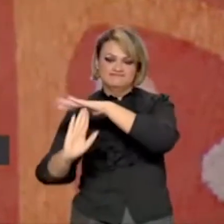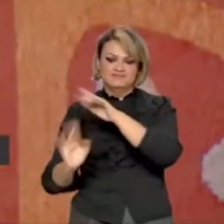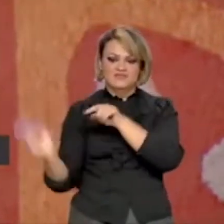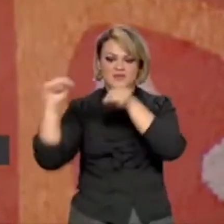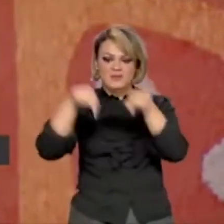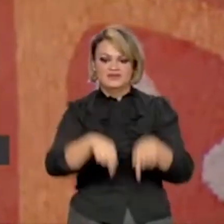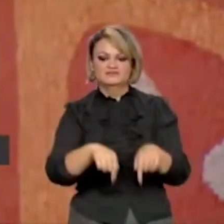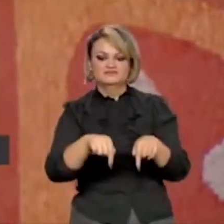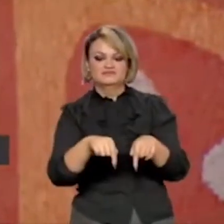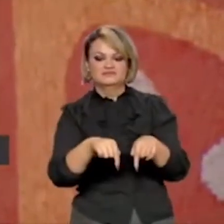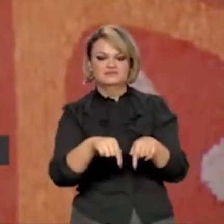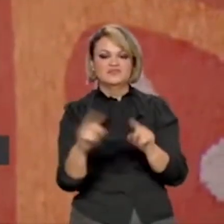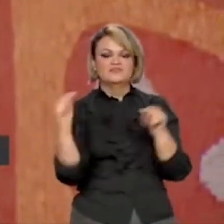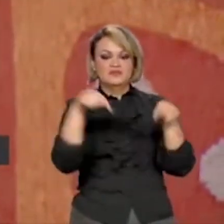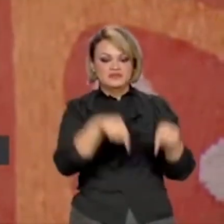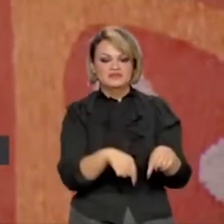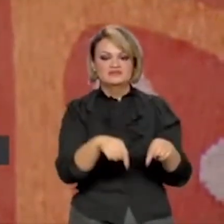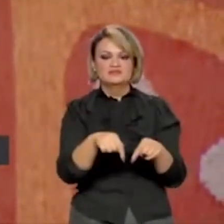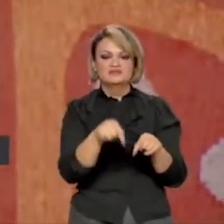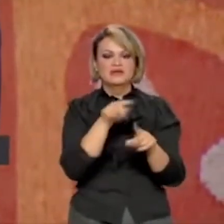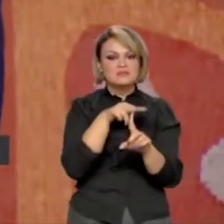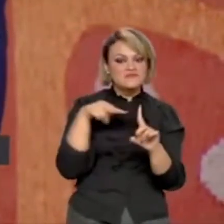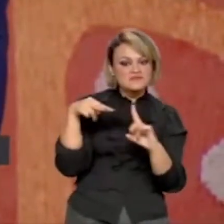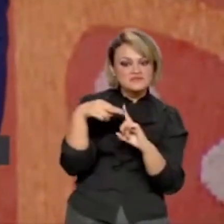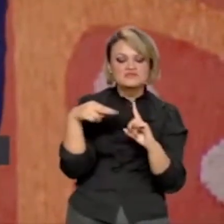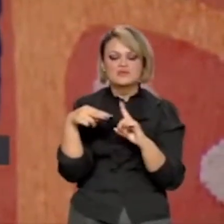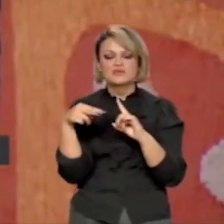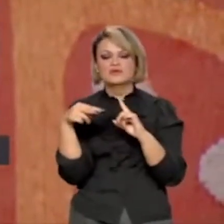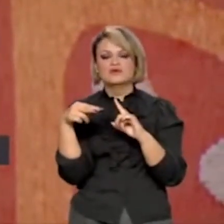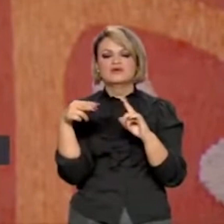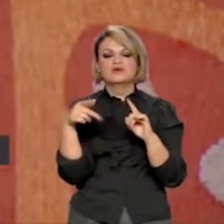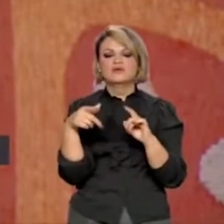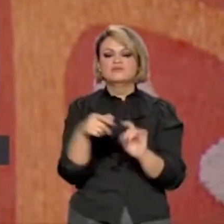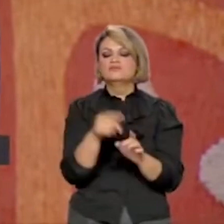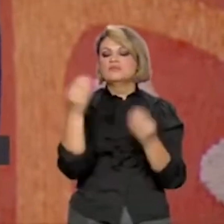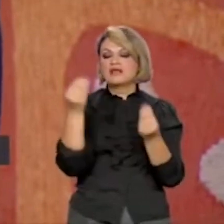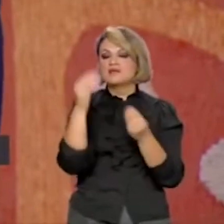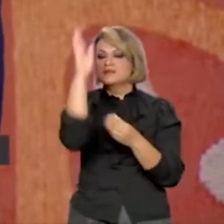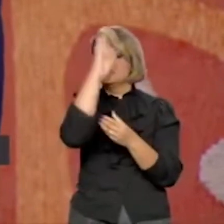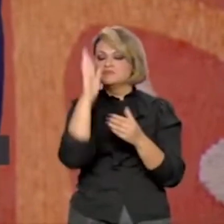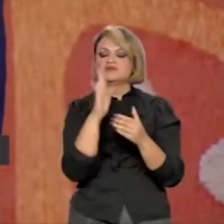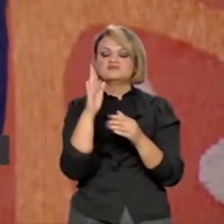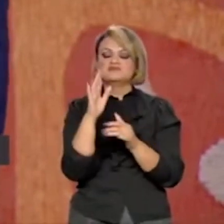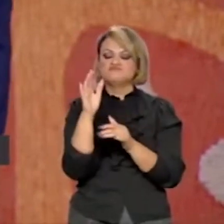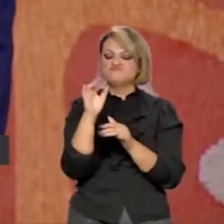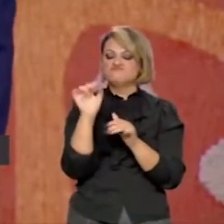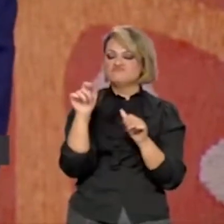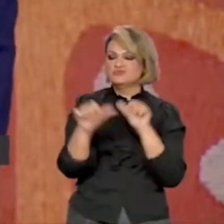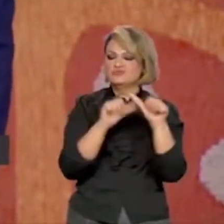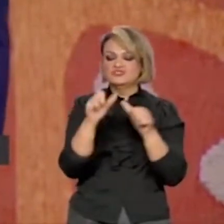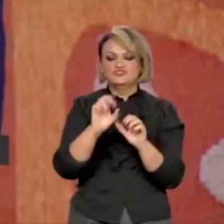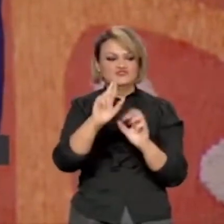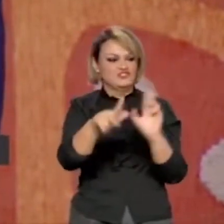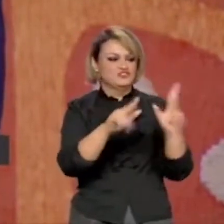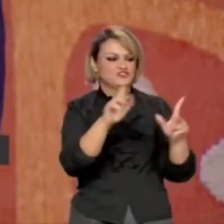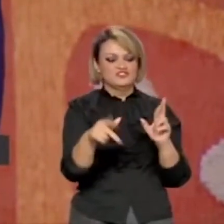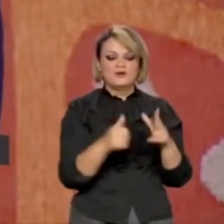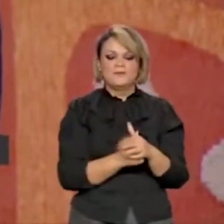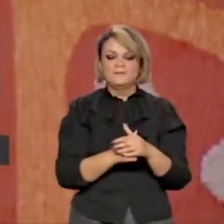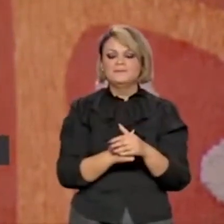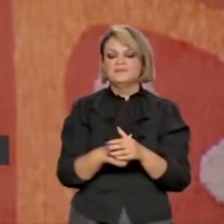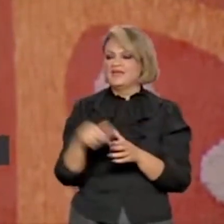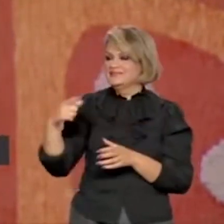a sua experiência a sua visão para o Brasil para a gente construir um Brasil diferente e aqui tem de tudo Presidente